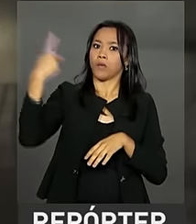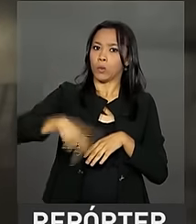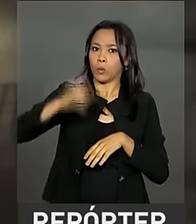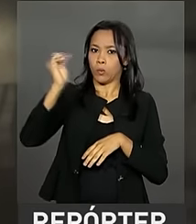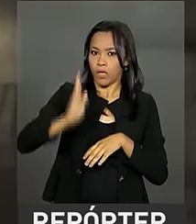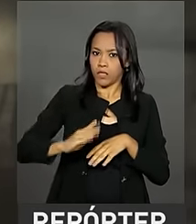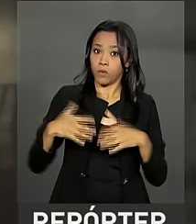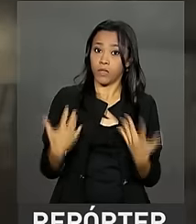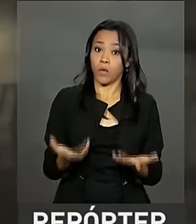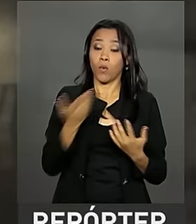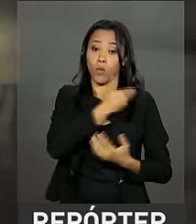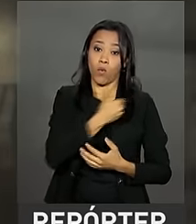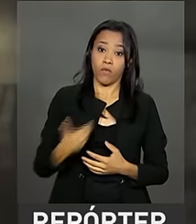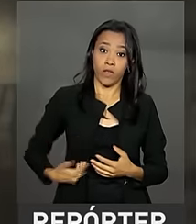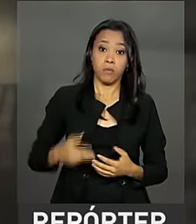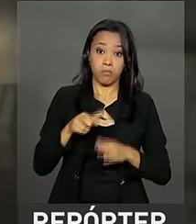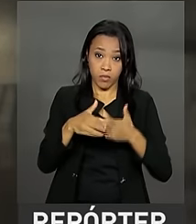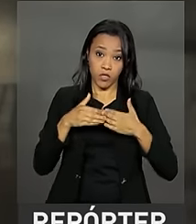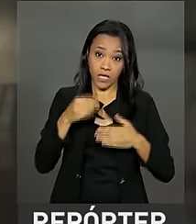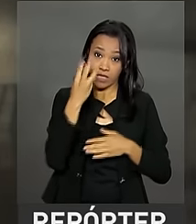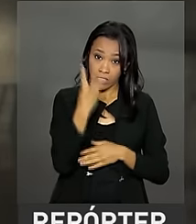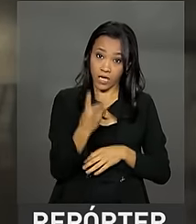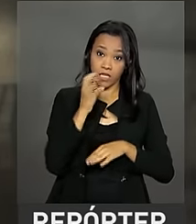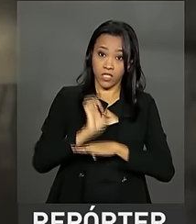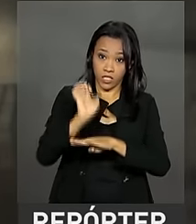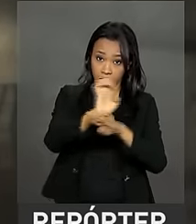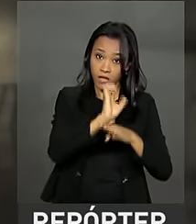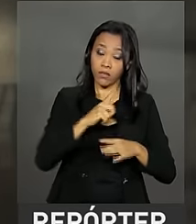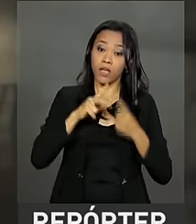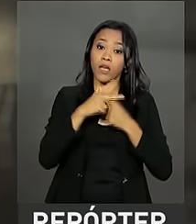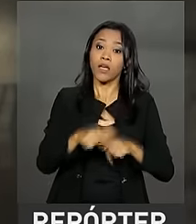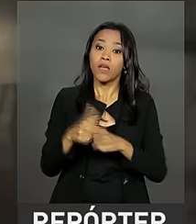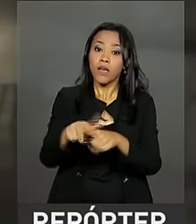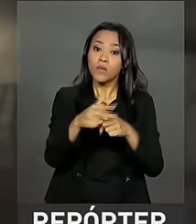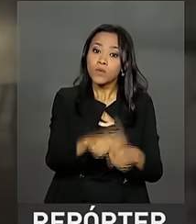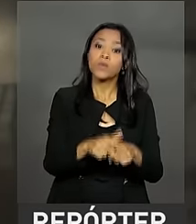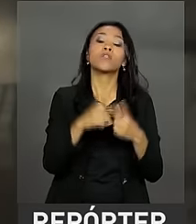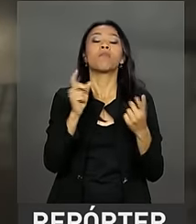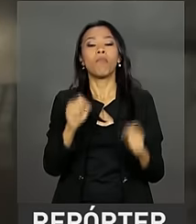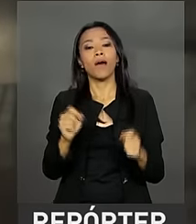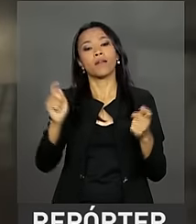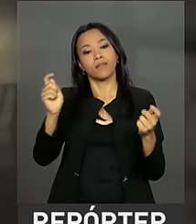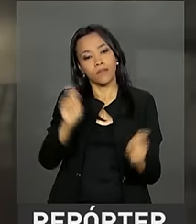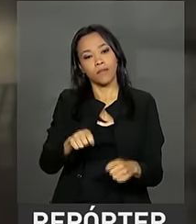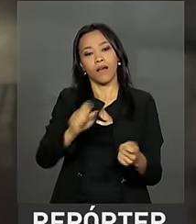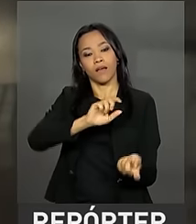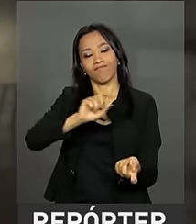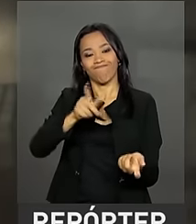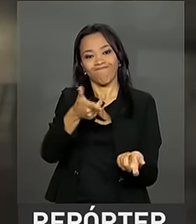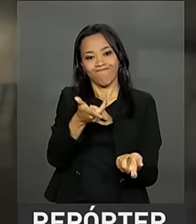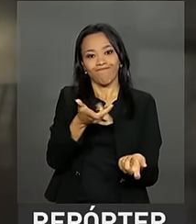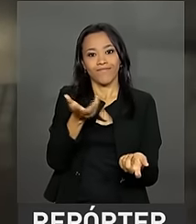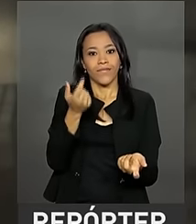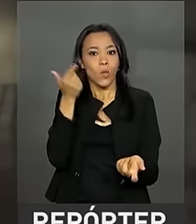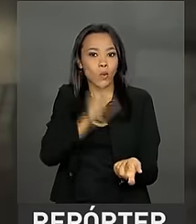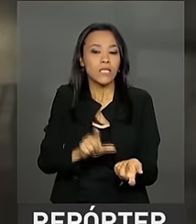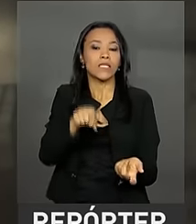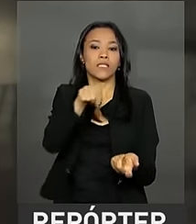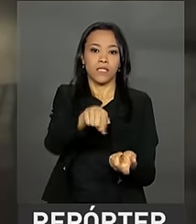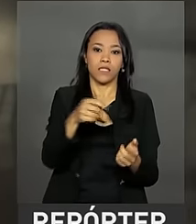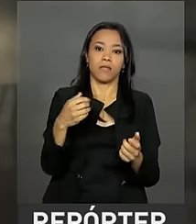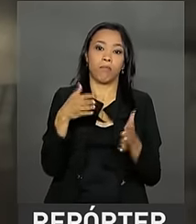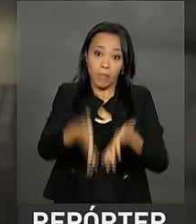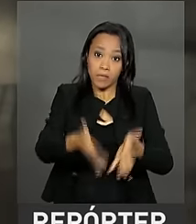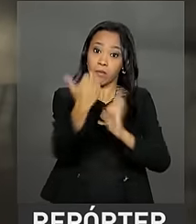governo permitiu que esses três estados tenham reajustes no valor dos imóveis para enquadramento no Minha Casa Minha Vida. O valor dos